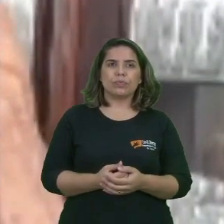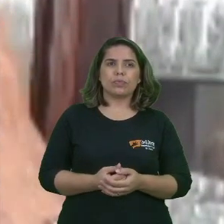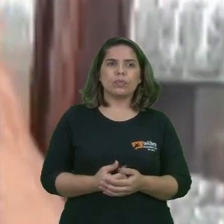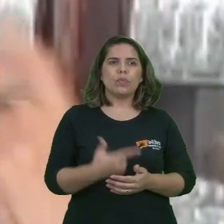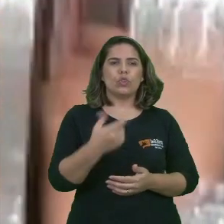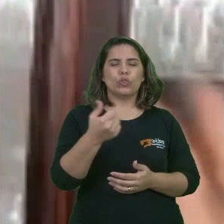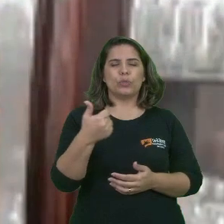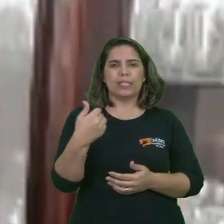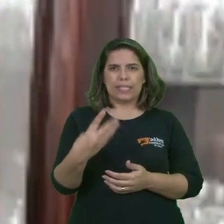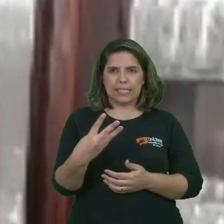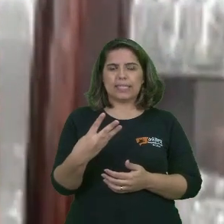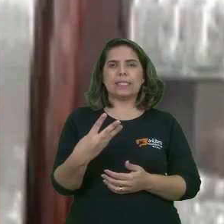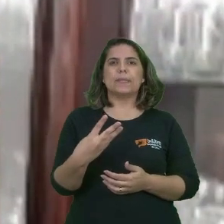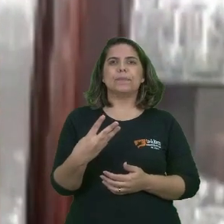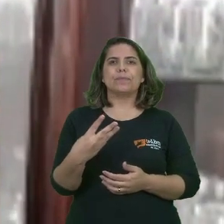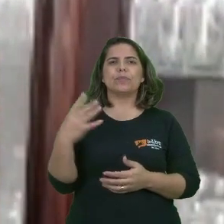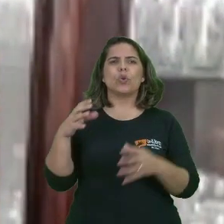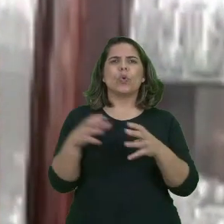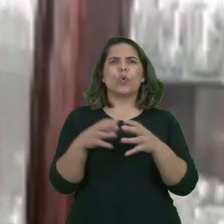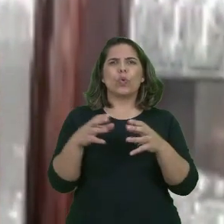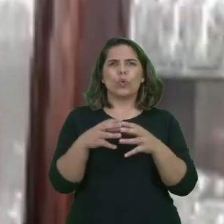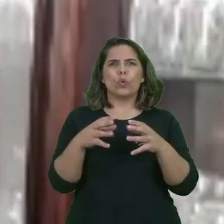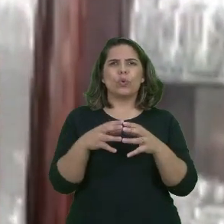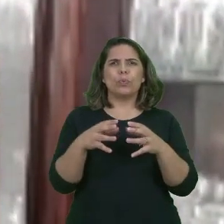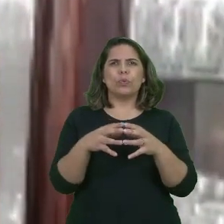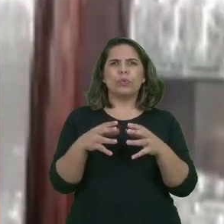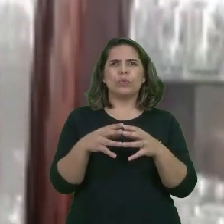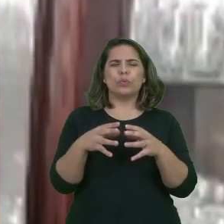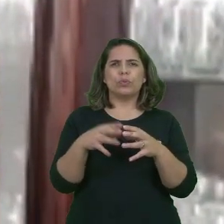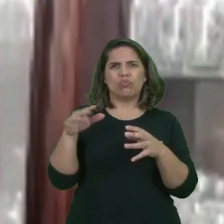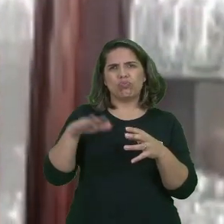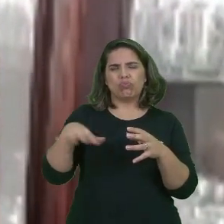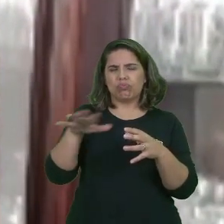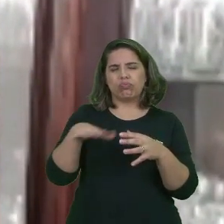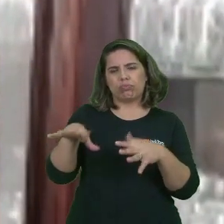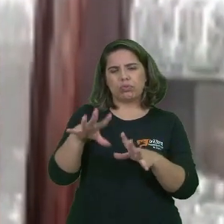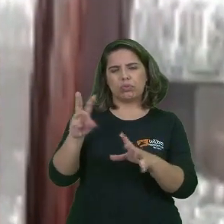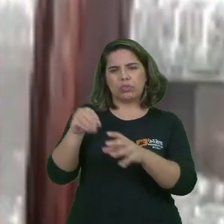em 2013 a o grupo cheinho Grupo